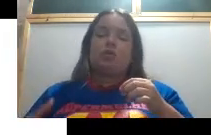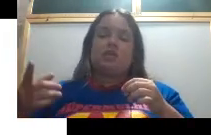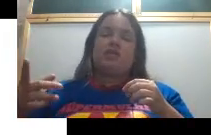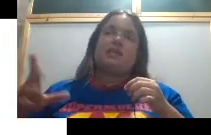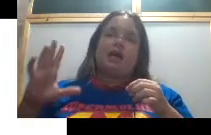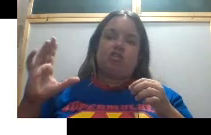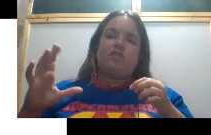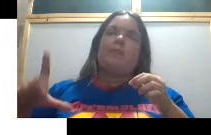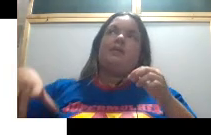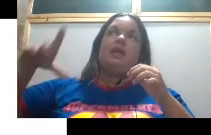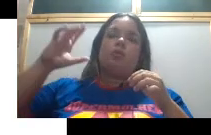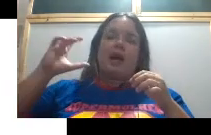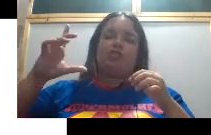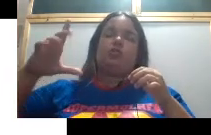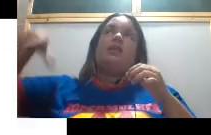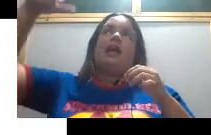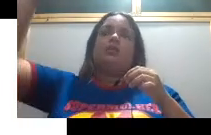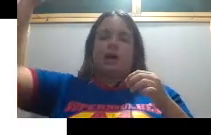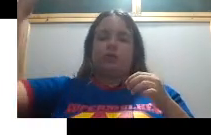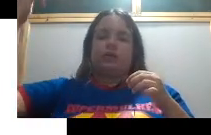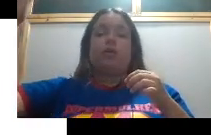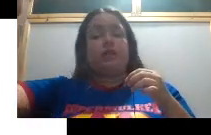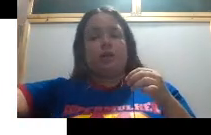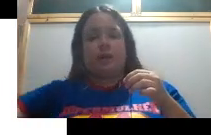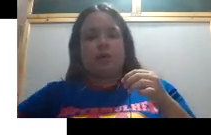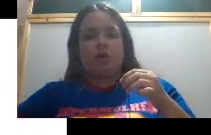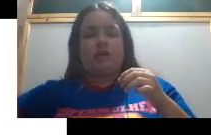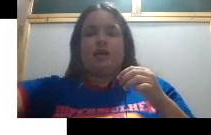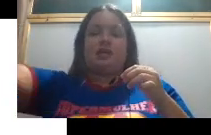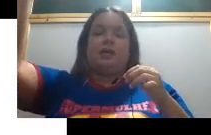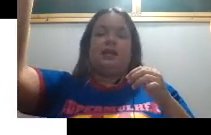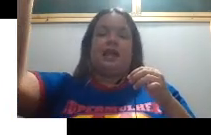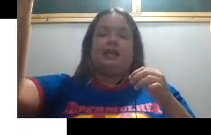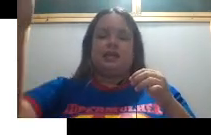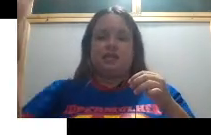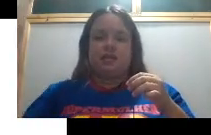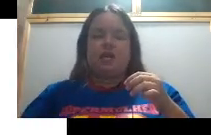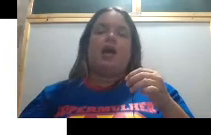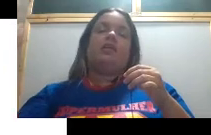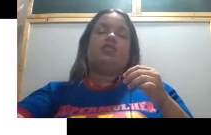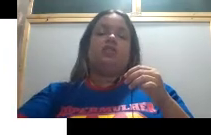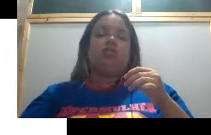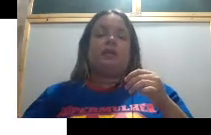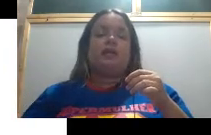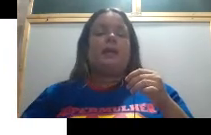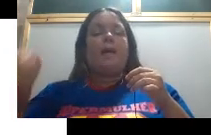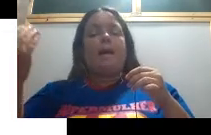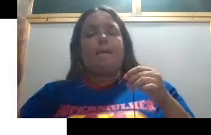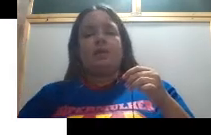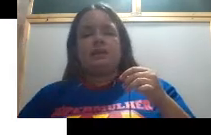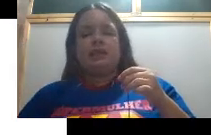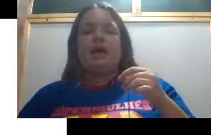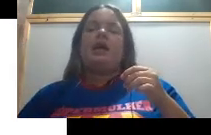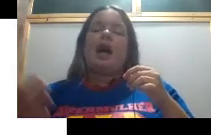Inclusive essa a gente ver a bandeira no mastro lá no alto né quando alguém morre essa bandeira ela desce é o que a gente se forma